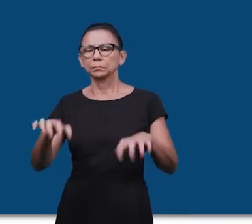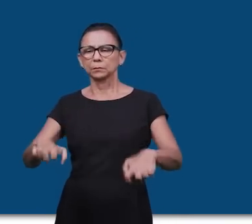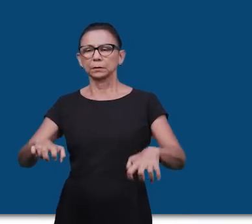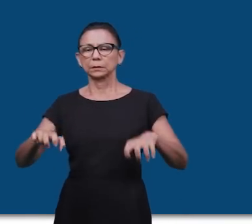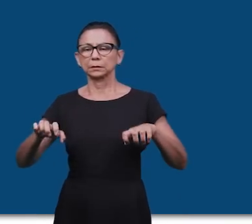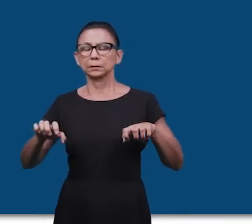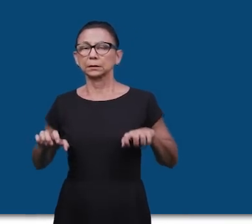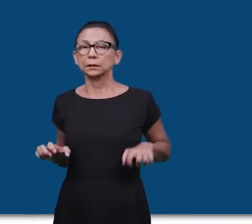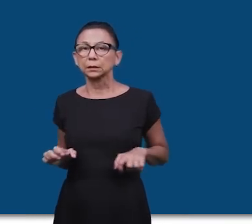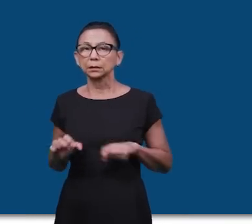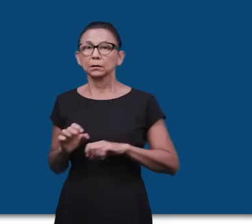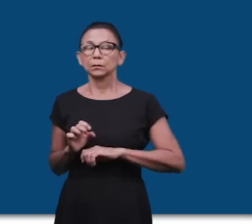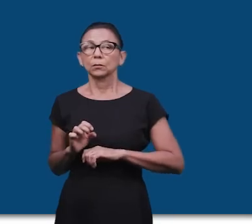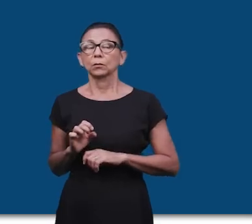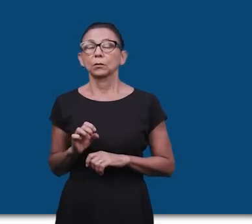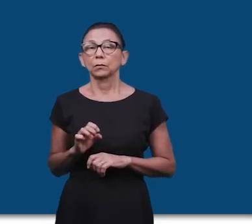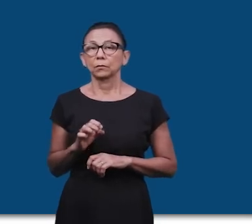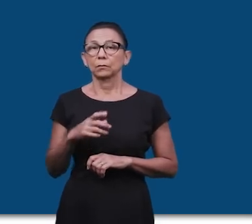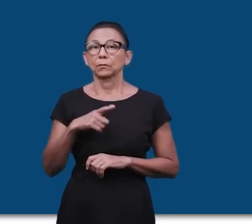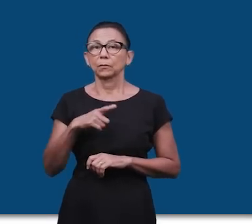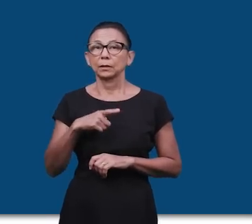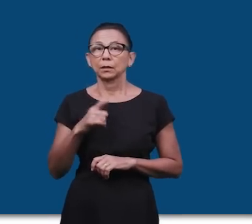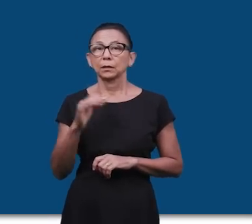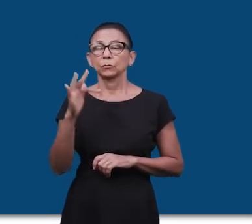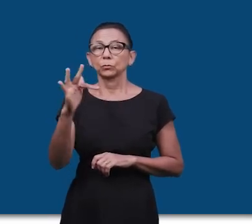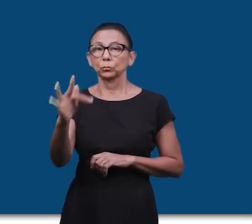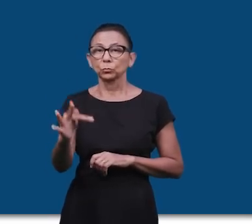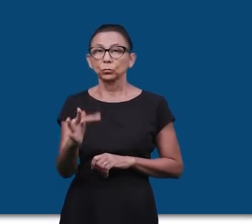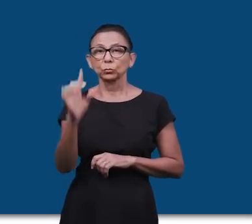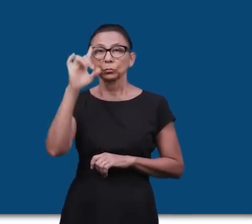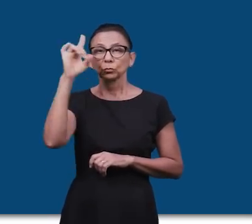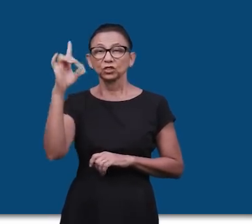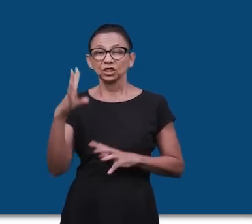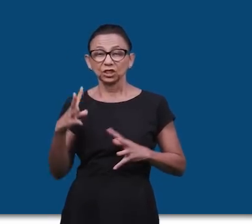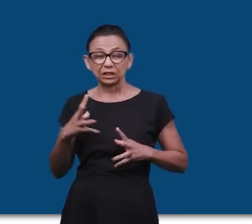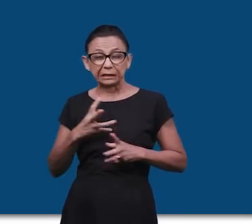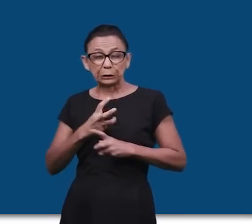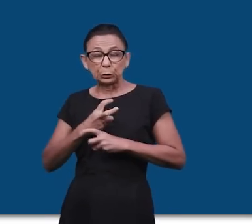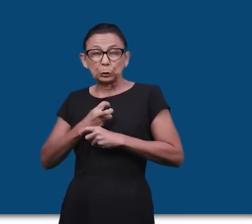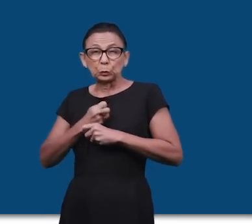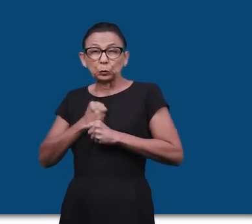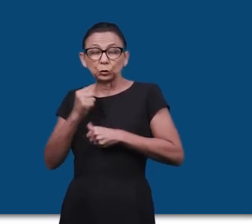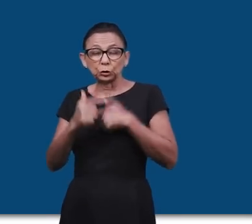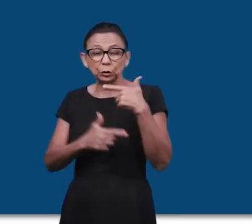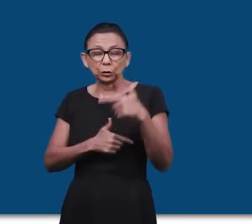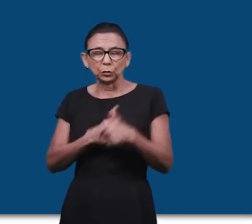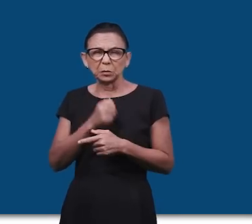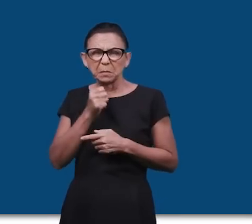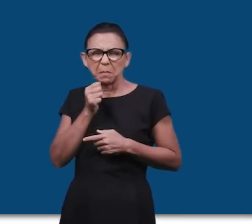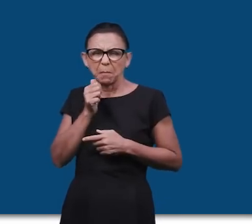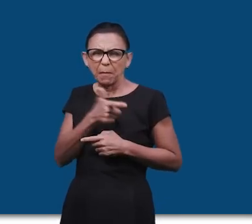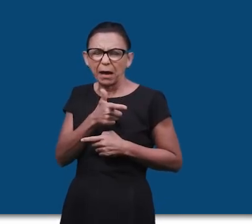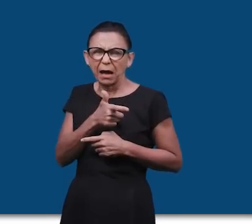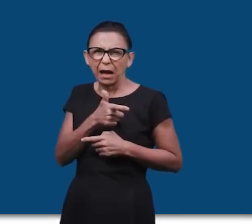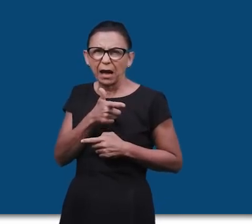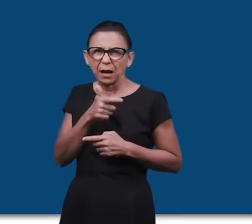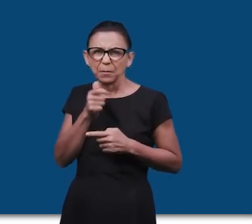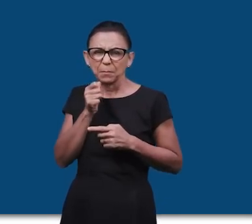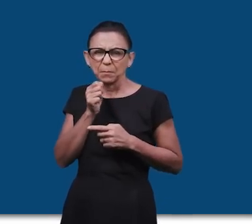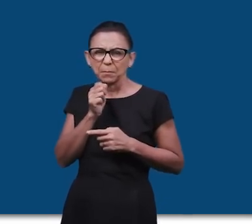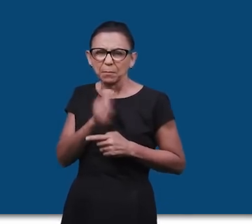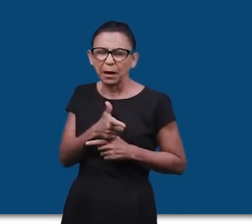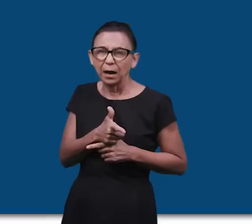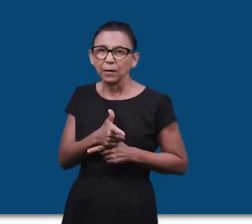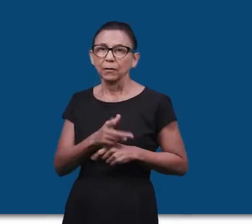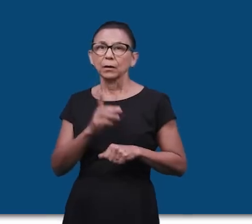Ezequias, este dia é dia de angústia e de vitupérios e de blasfêmias, porque chegados são